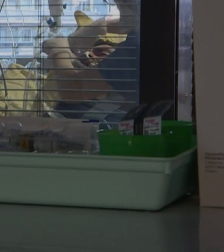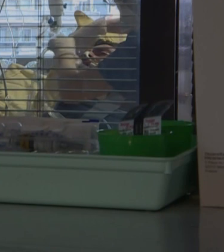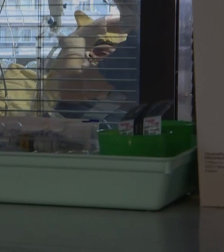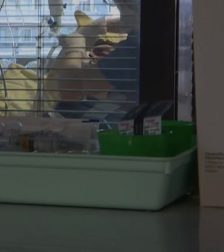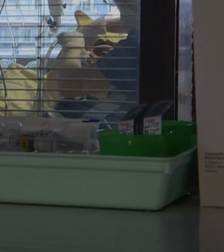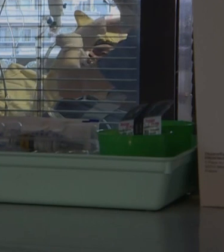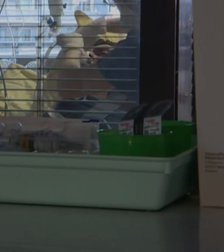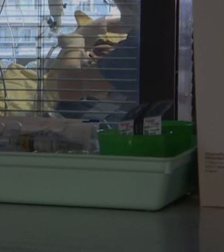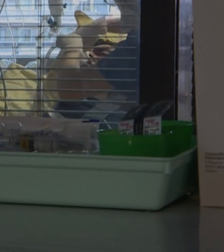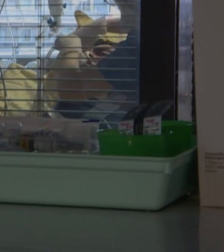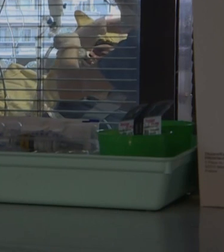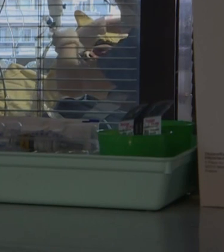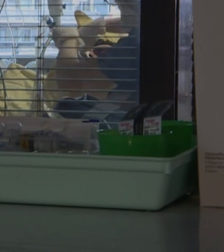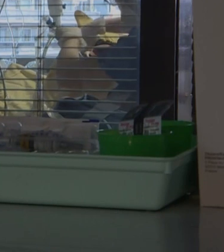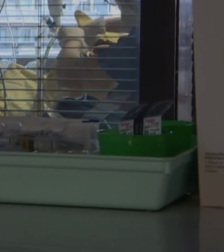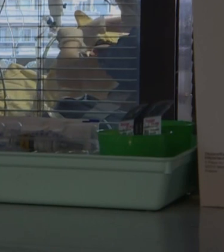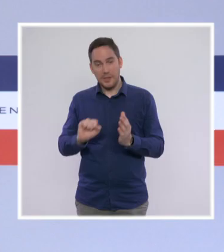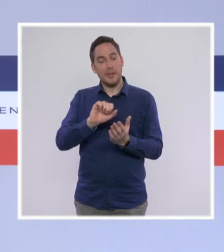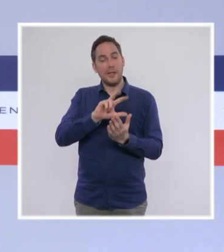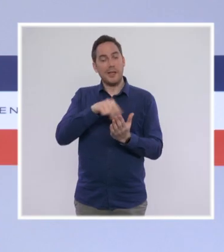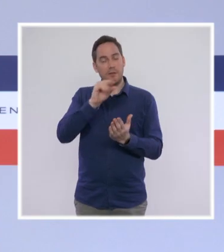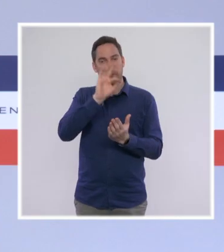não estão relacionadas à Covid-19.